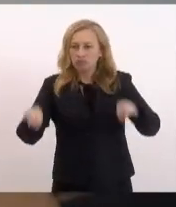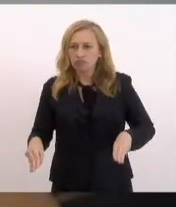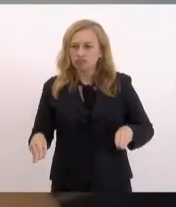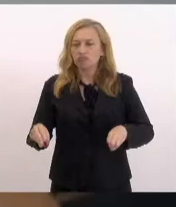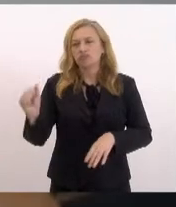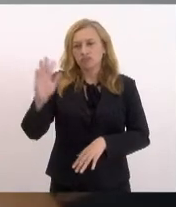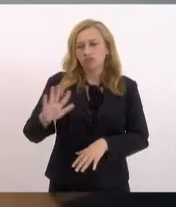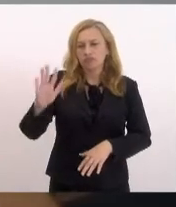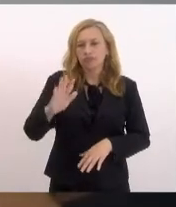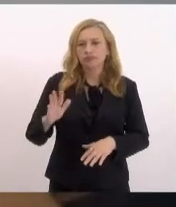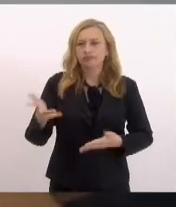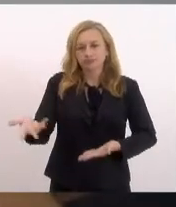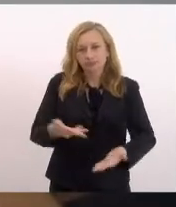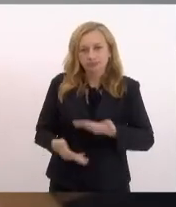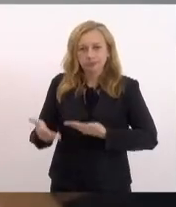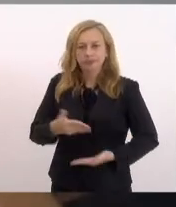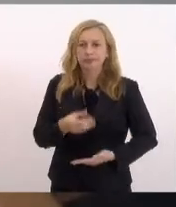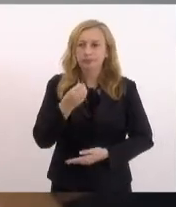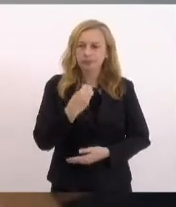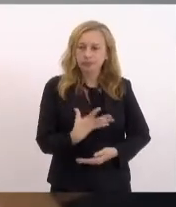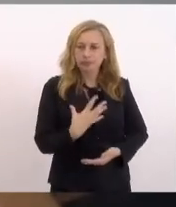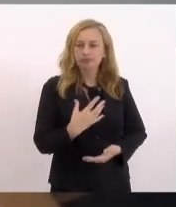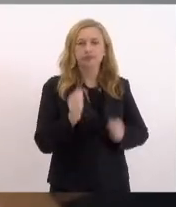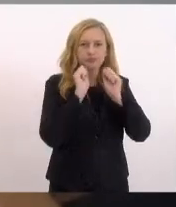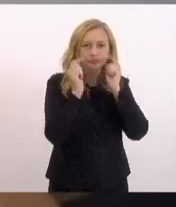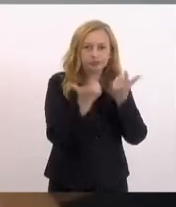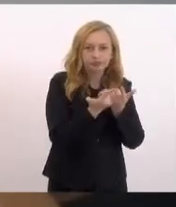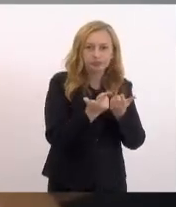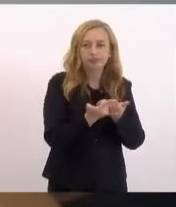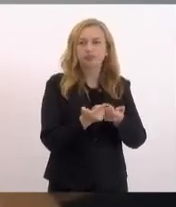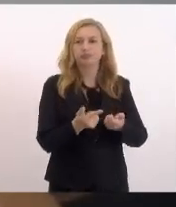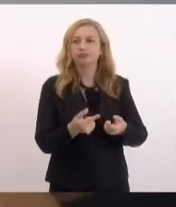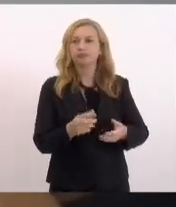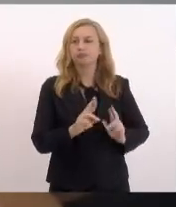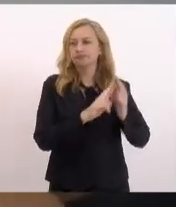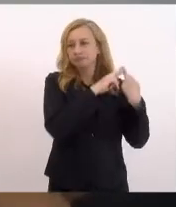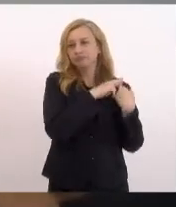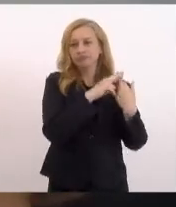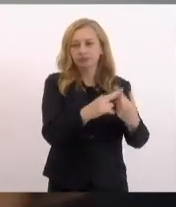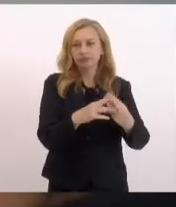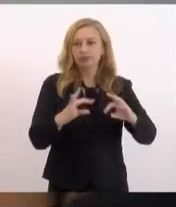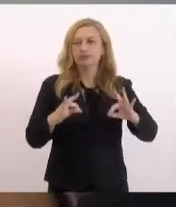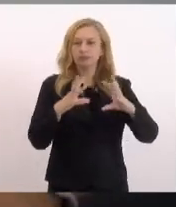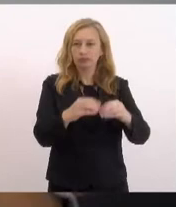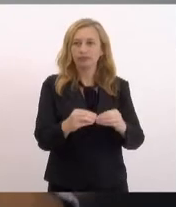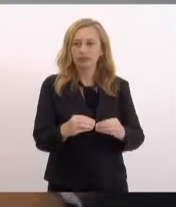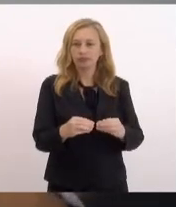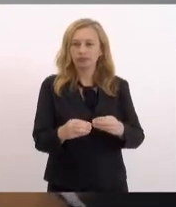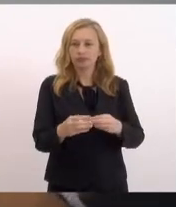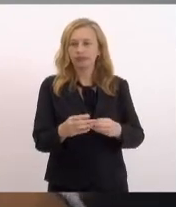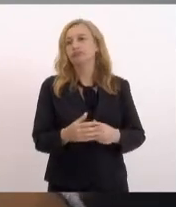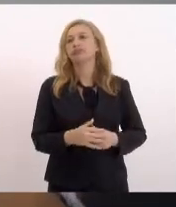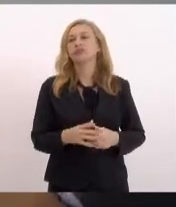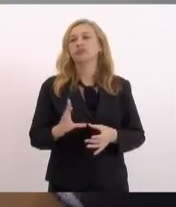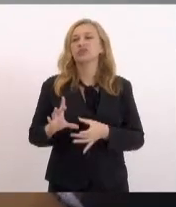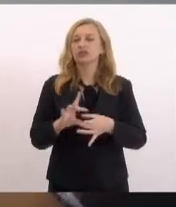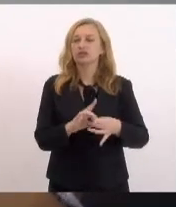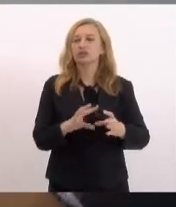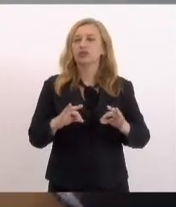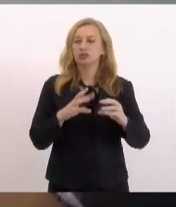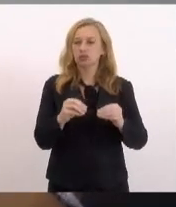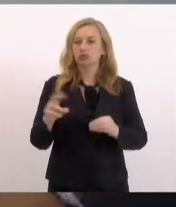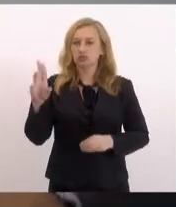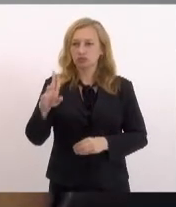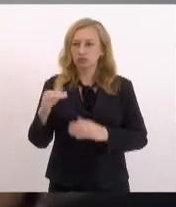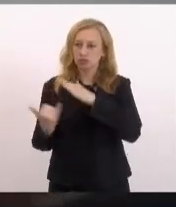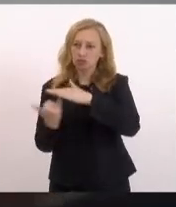são parcerias muito concretas. A LERJ foi muito criteriosa antes de fazer qualquer gesto de colaboração com essas instituições. Segundo